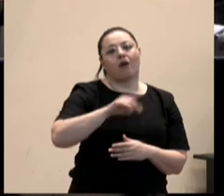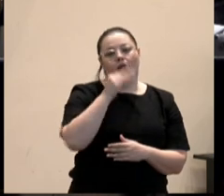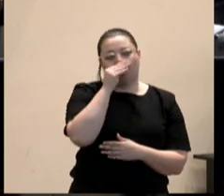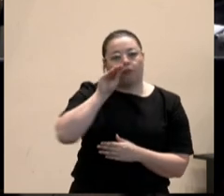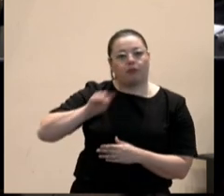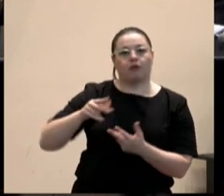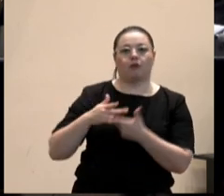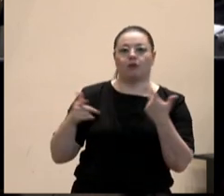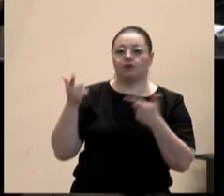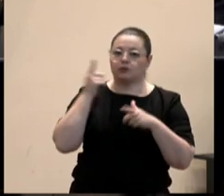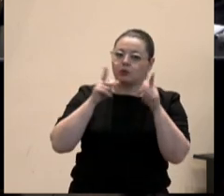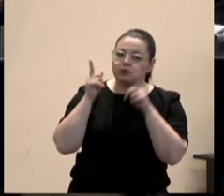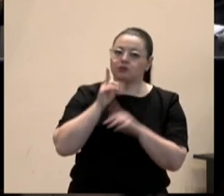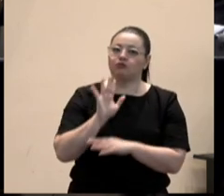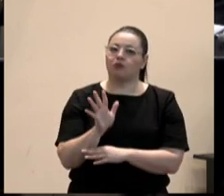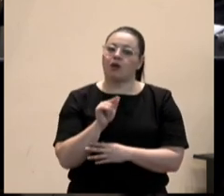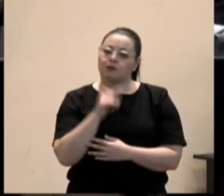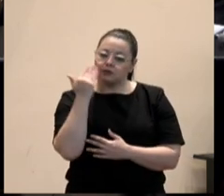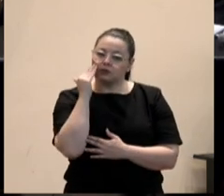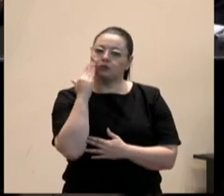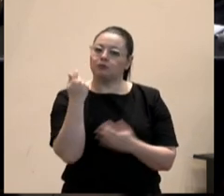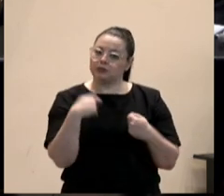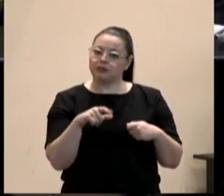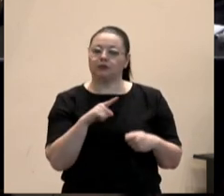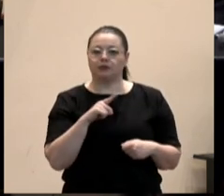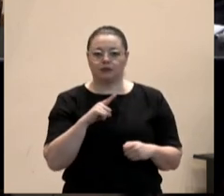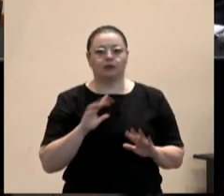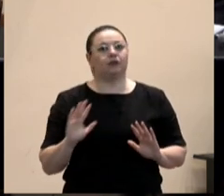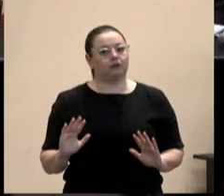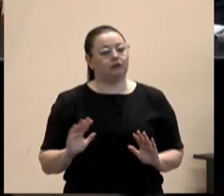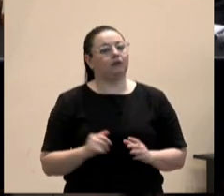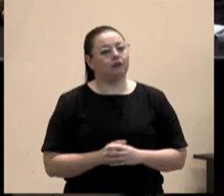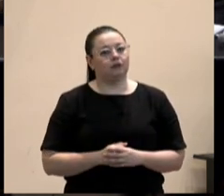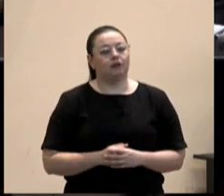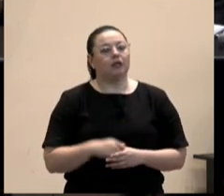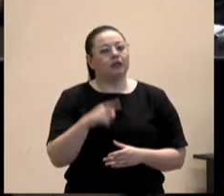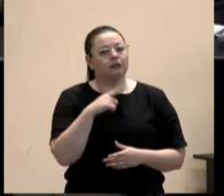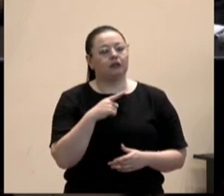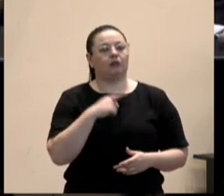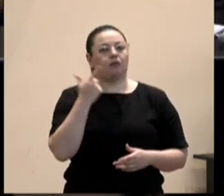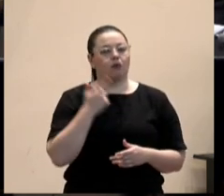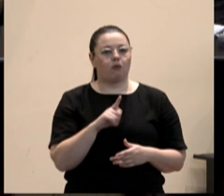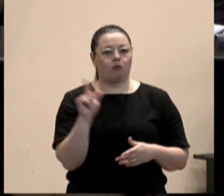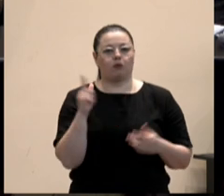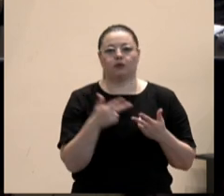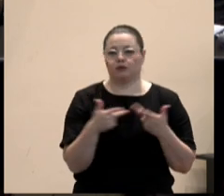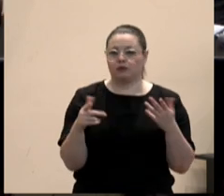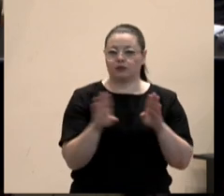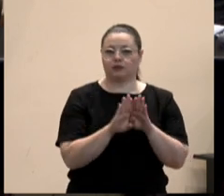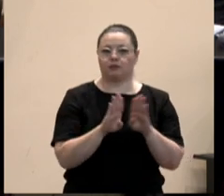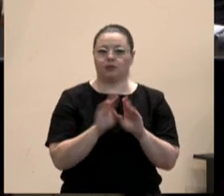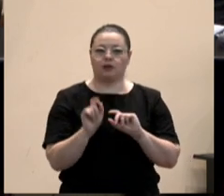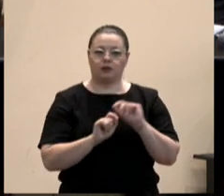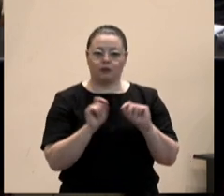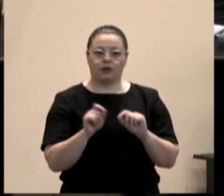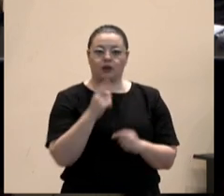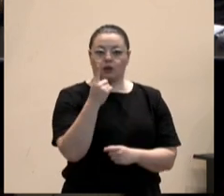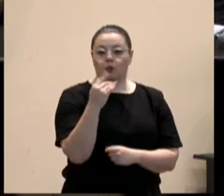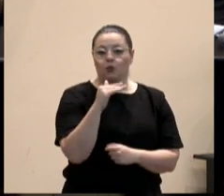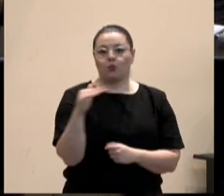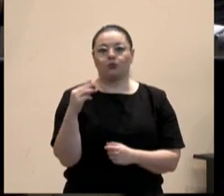é o entendimento que a gente precisa ter. Né? E aí tem uma outra questão aqui, que é um terço de hora